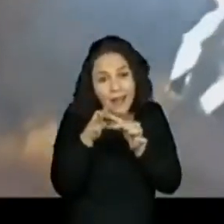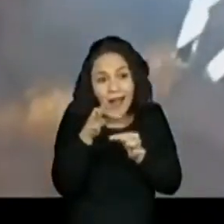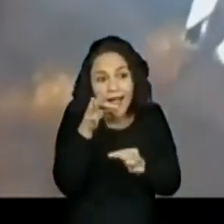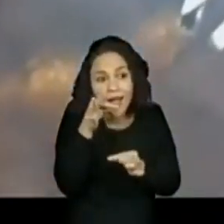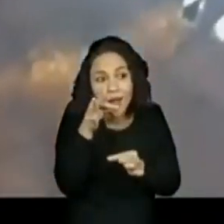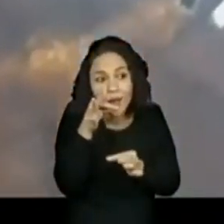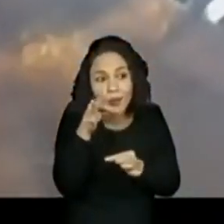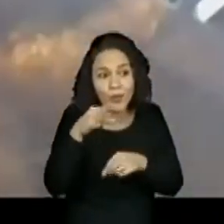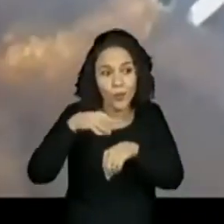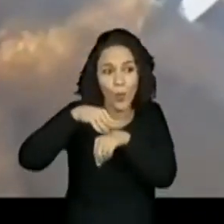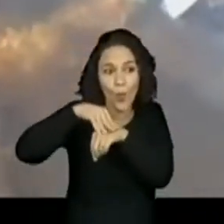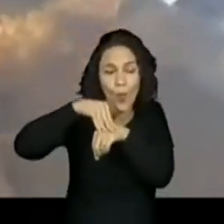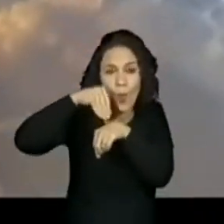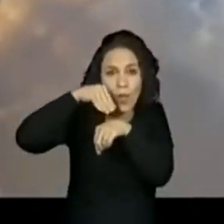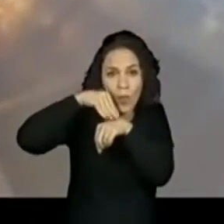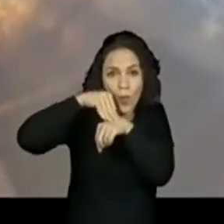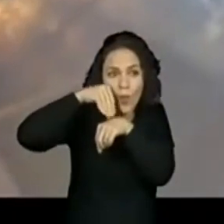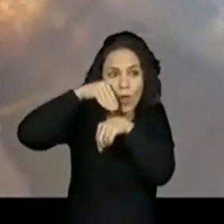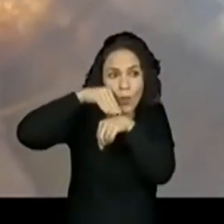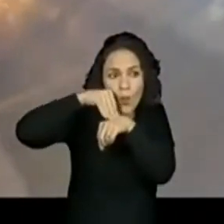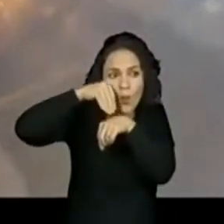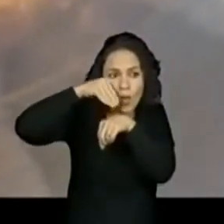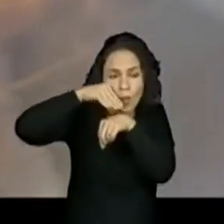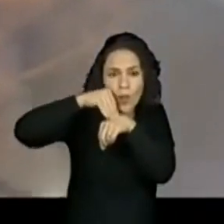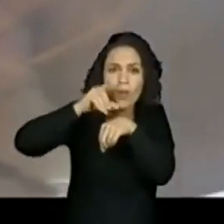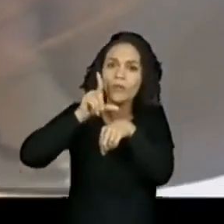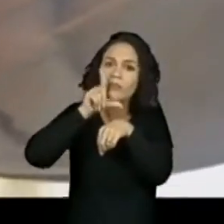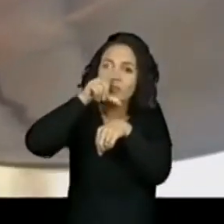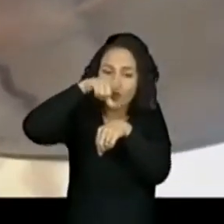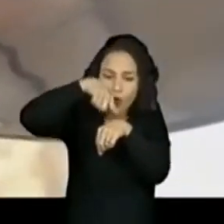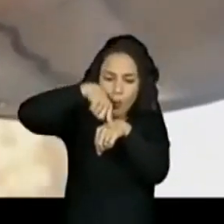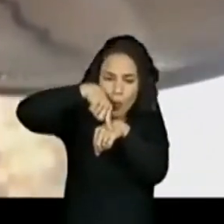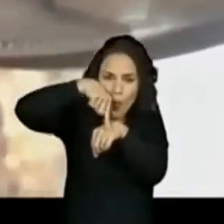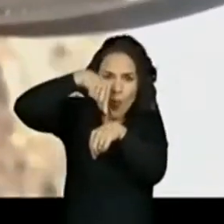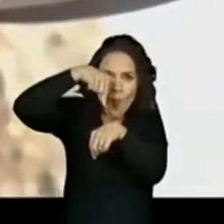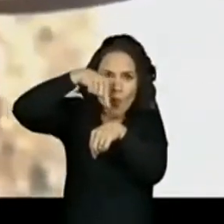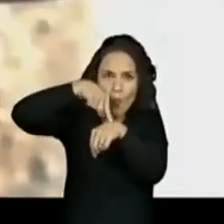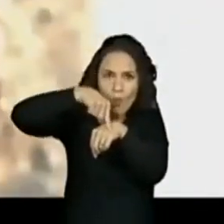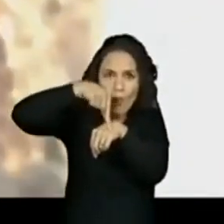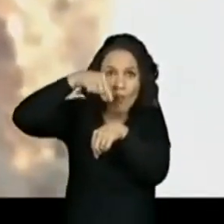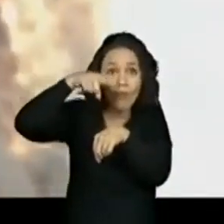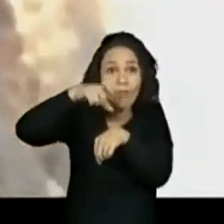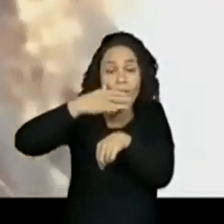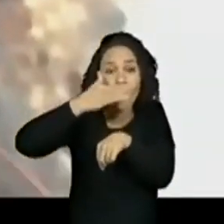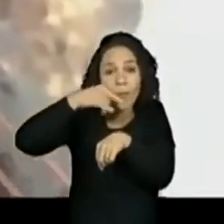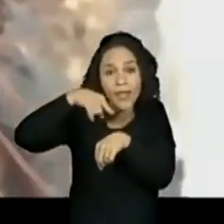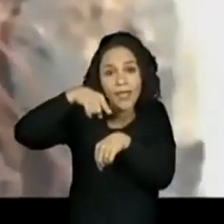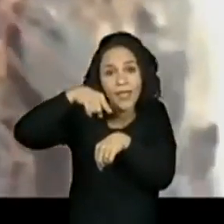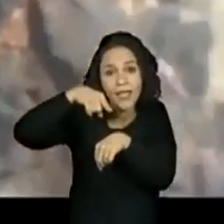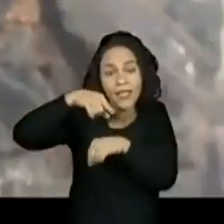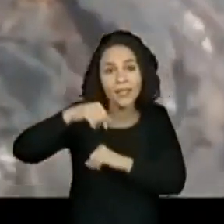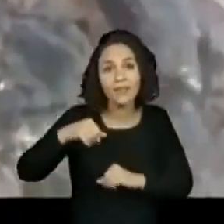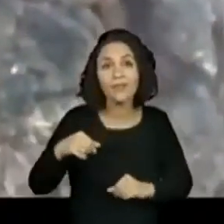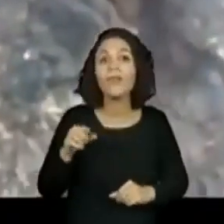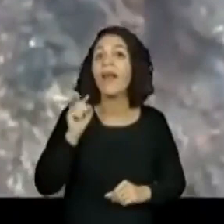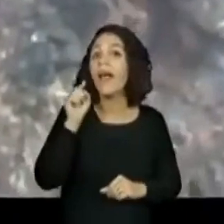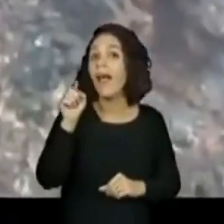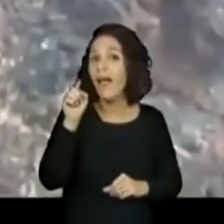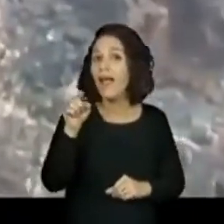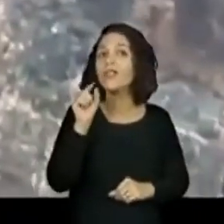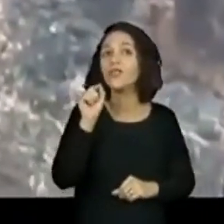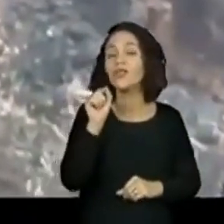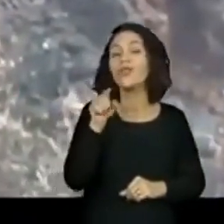O que que ela está fazendo? Ela está se alimentando. Então, a gente pode afirmar que a borboleta tem um aparelho bucal